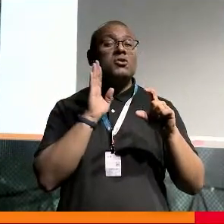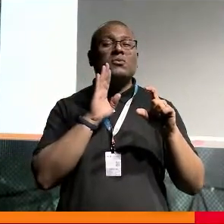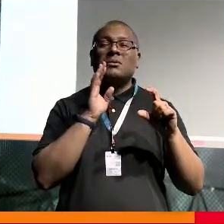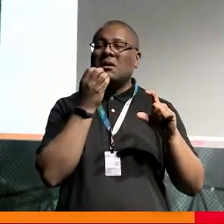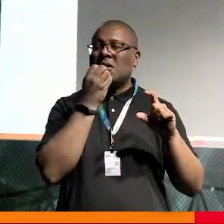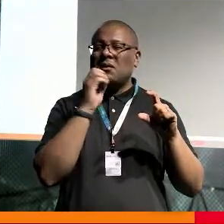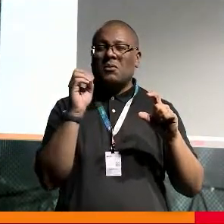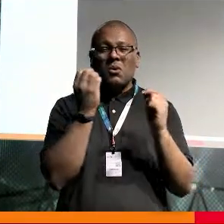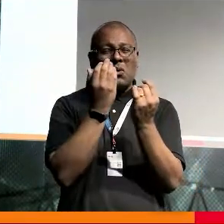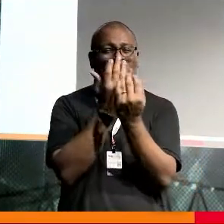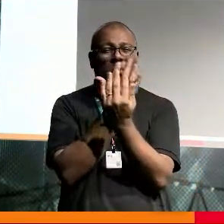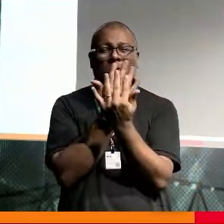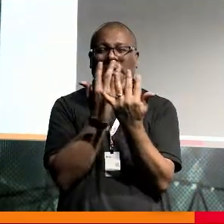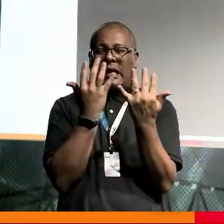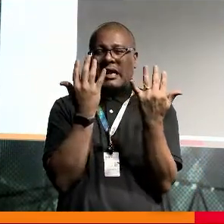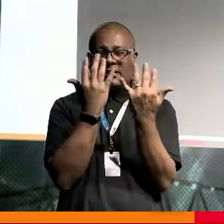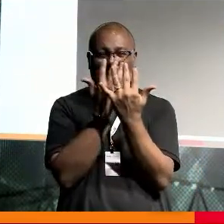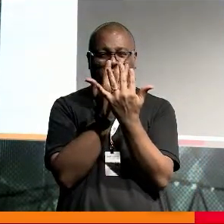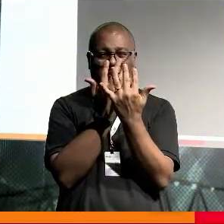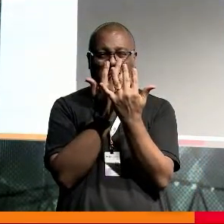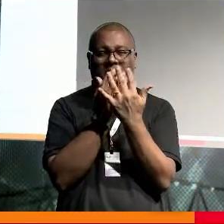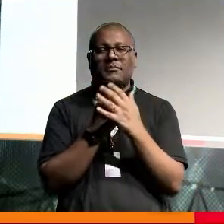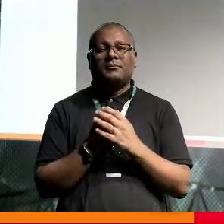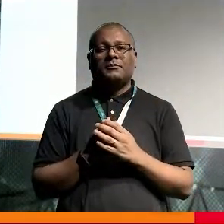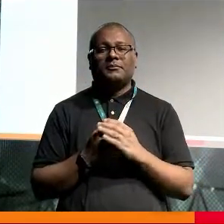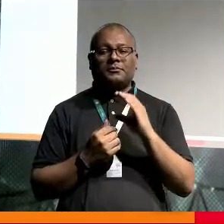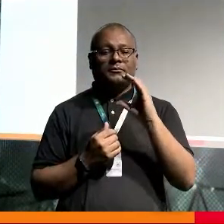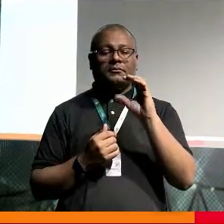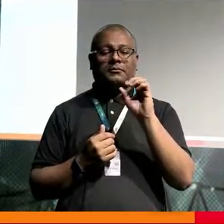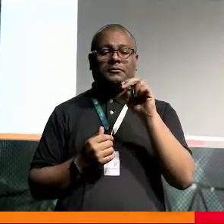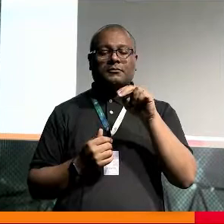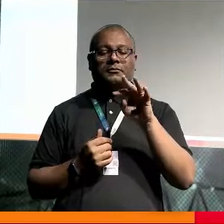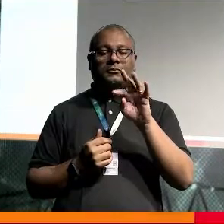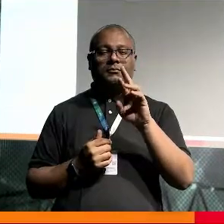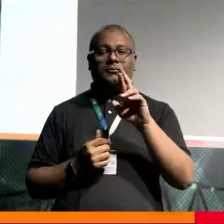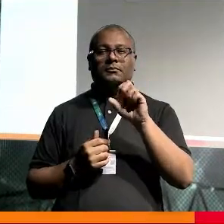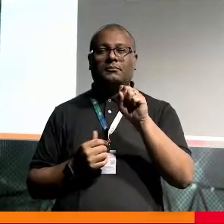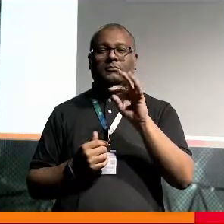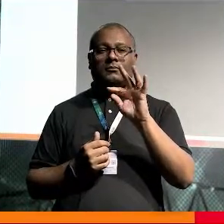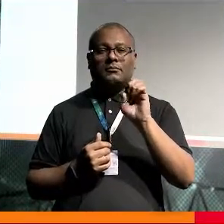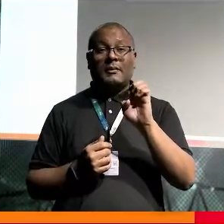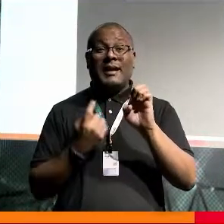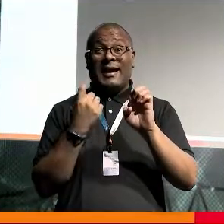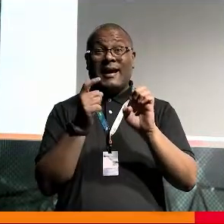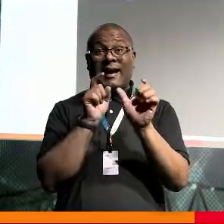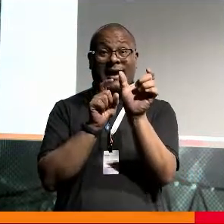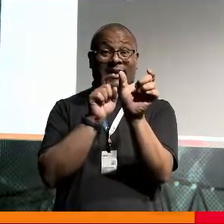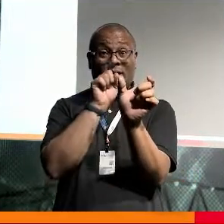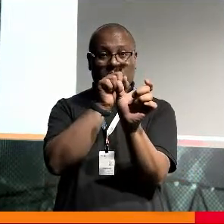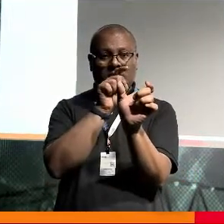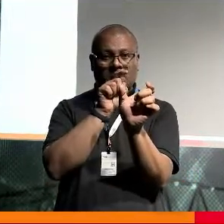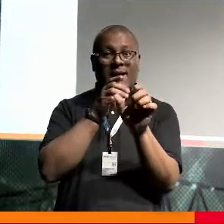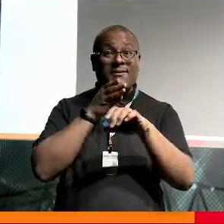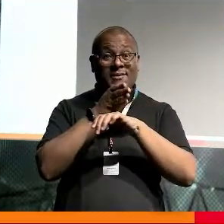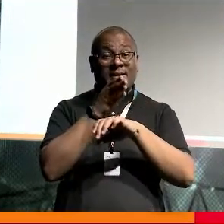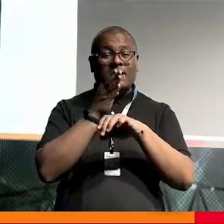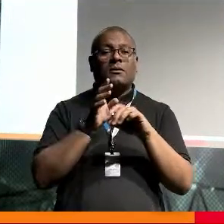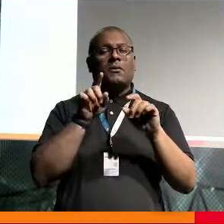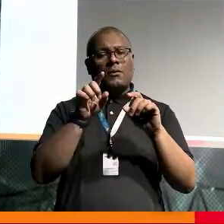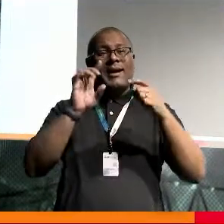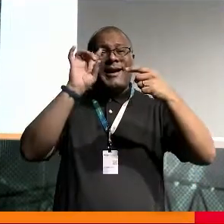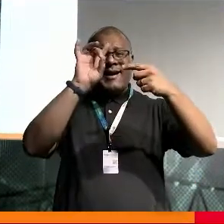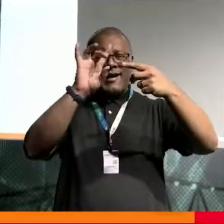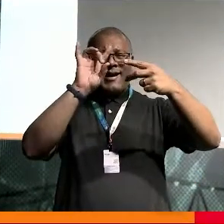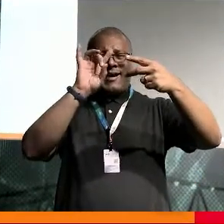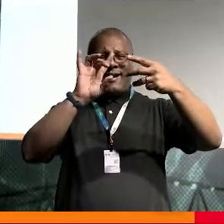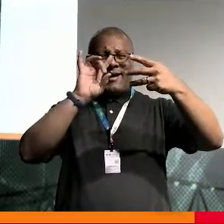algum contraste, e ele vai clicando em cada um. A partir desse momento que ele vai te mostrando em cada